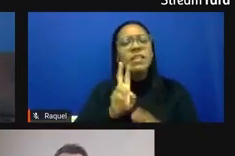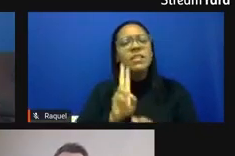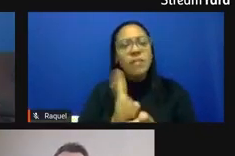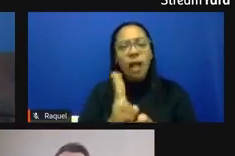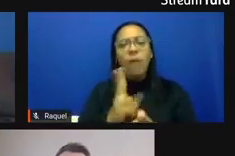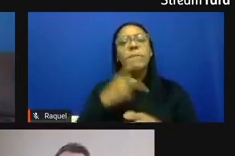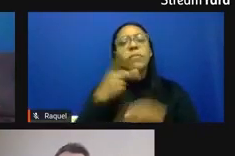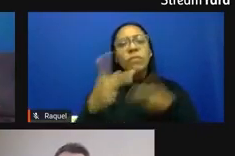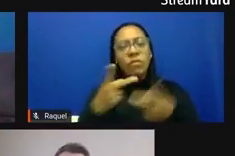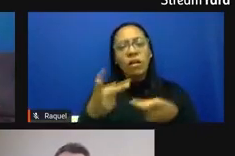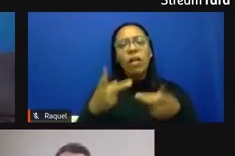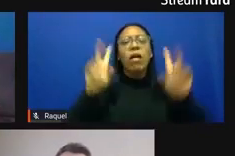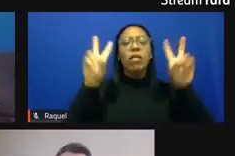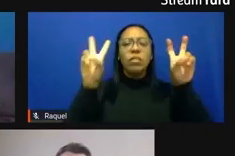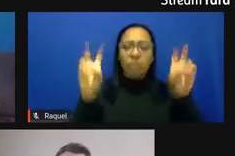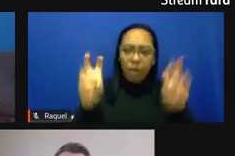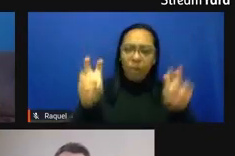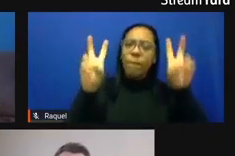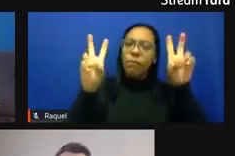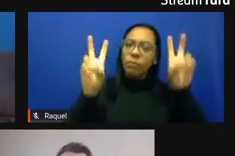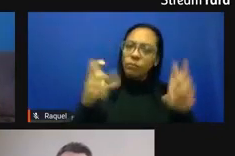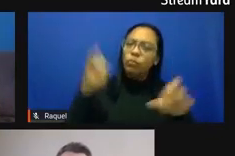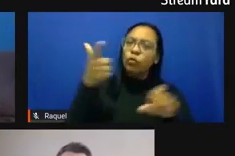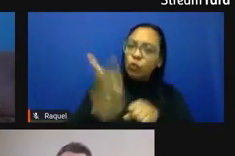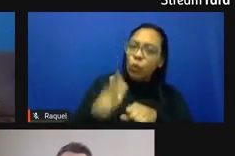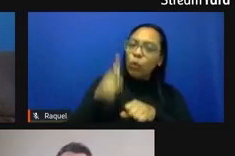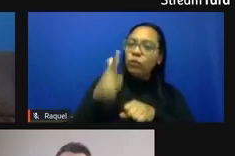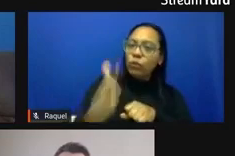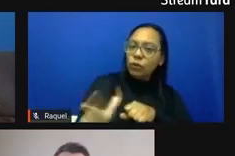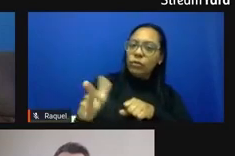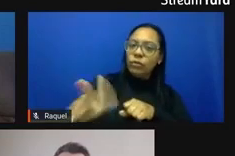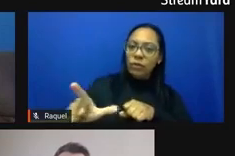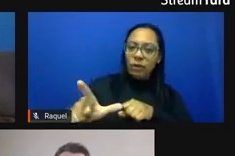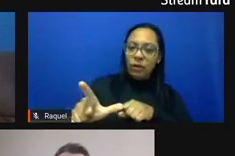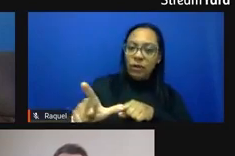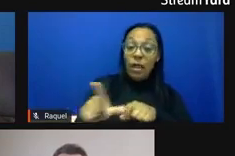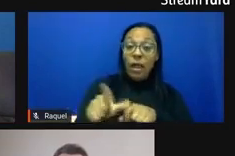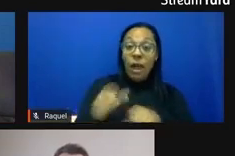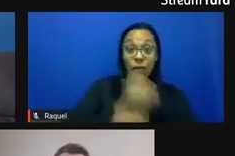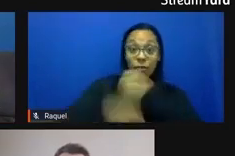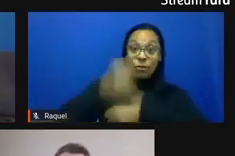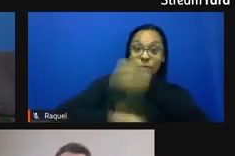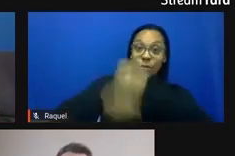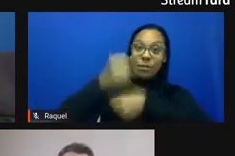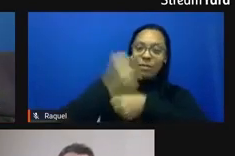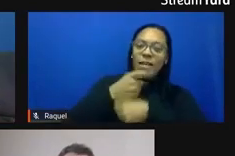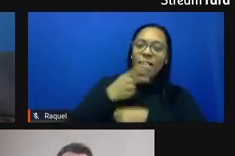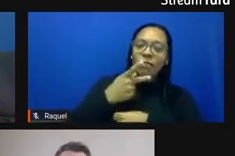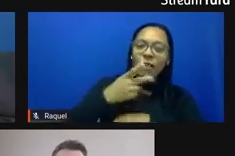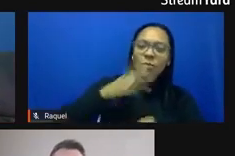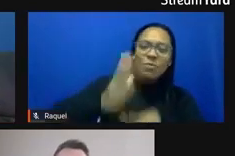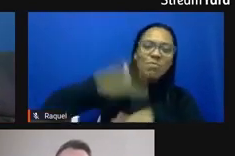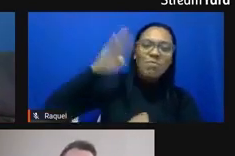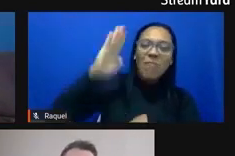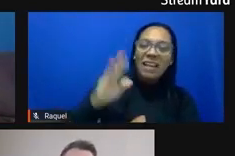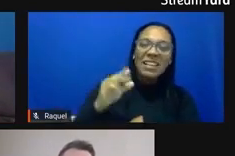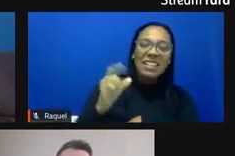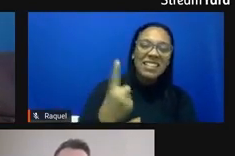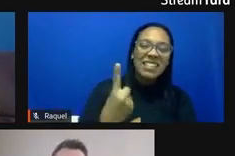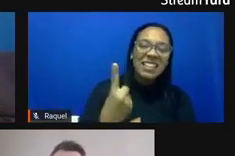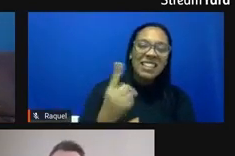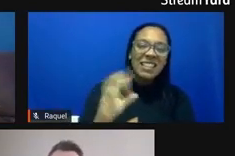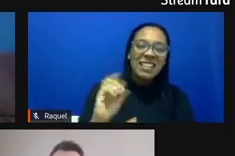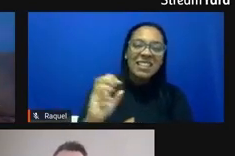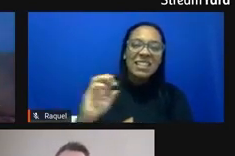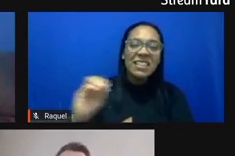assunto. Ano passado, por exemplo, aqui na nossa região, falamos mais de 100 vezes. Nós fechamos, aí por volta do mês de